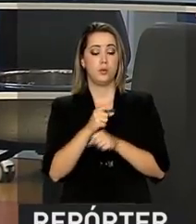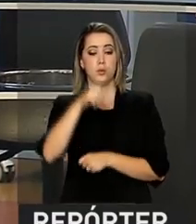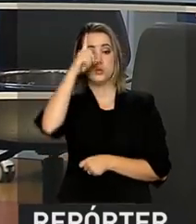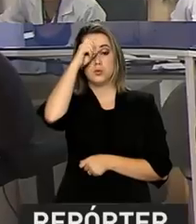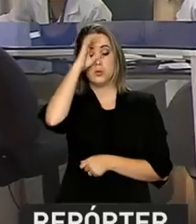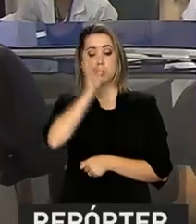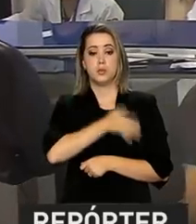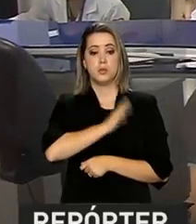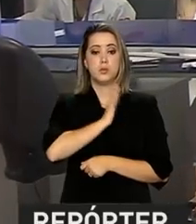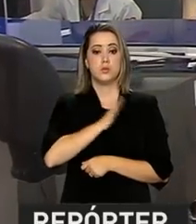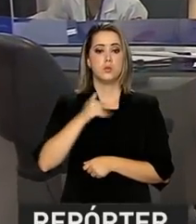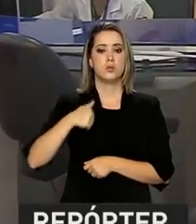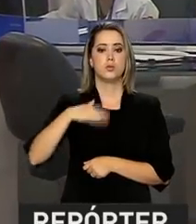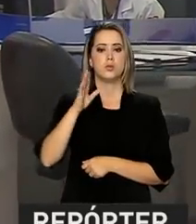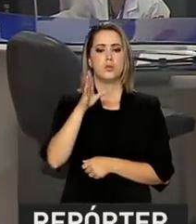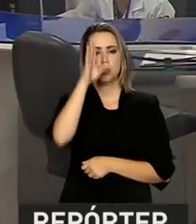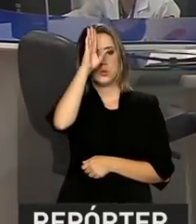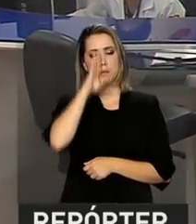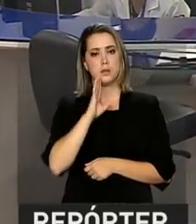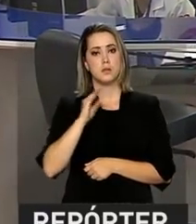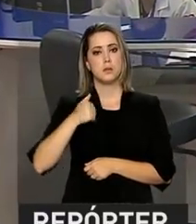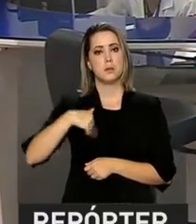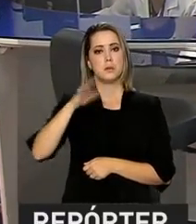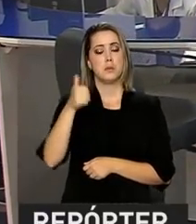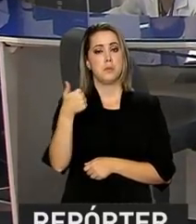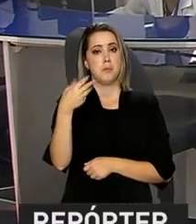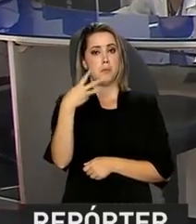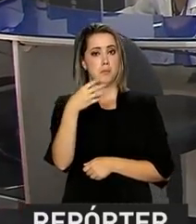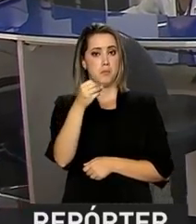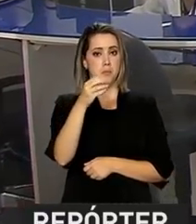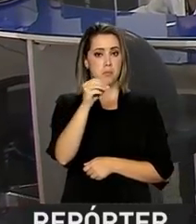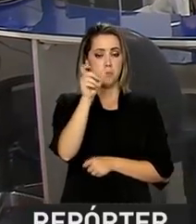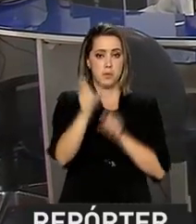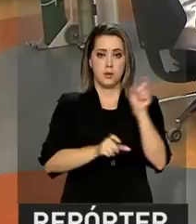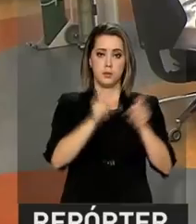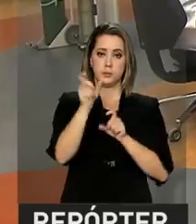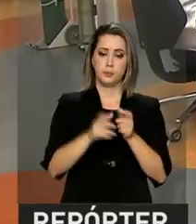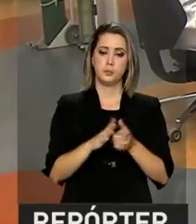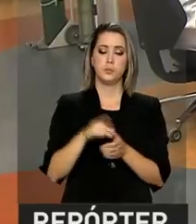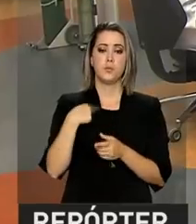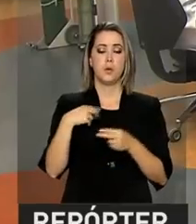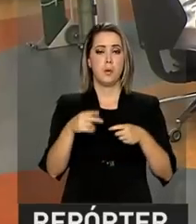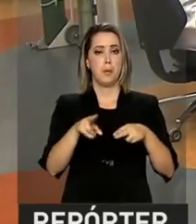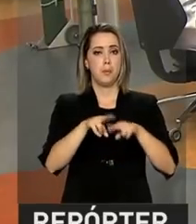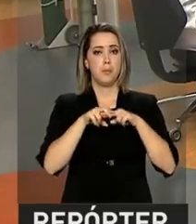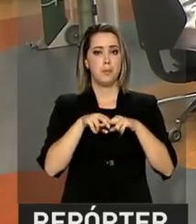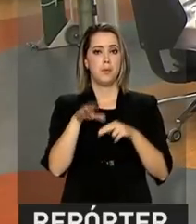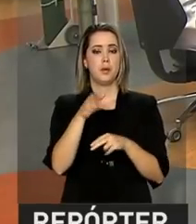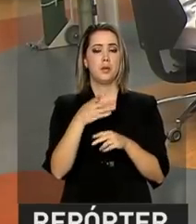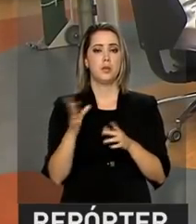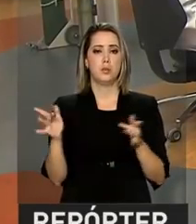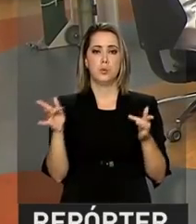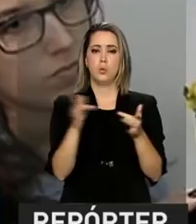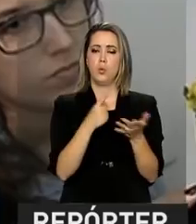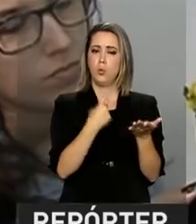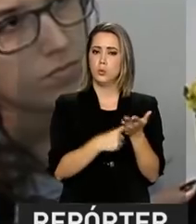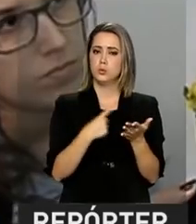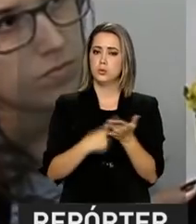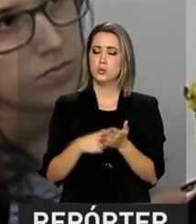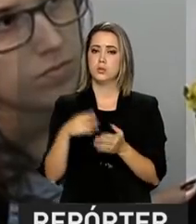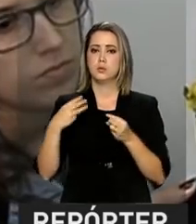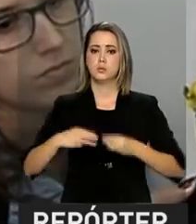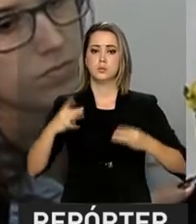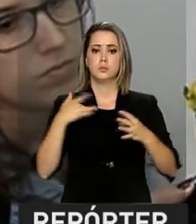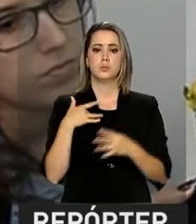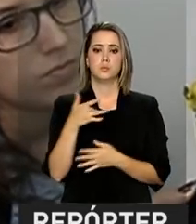Hospital do Coração já atendeu de graça mais de 1.300 pacientes por meio do convênio com o Ministério da Saúde. Isso permite